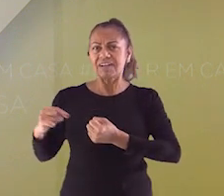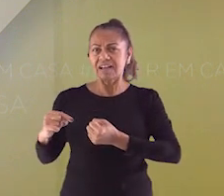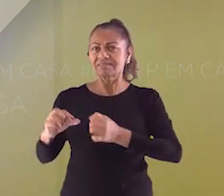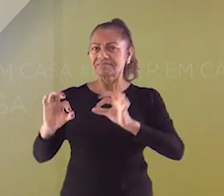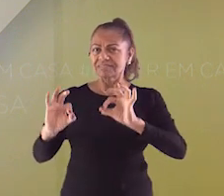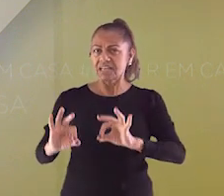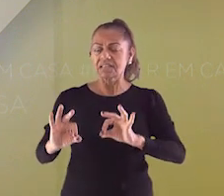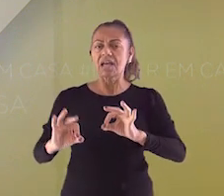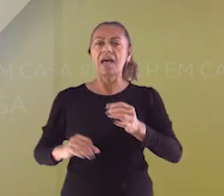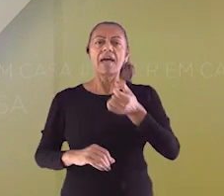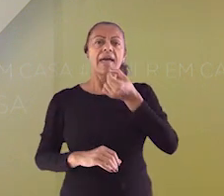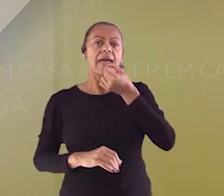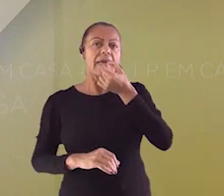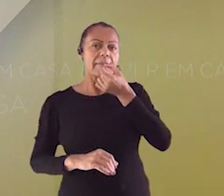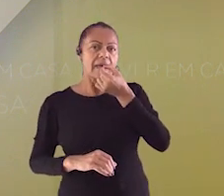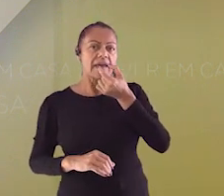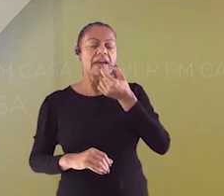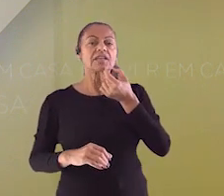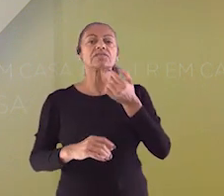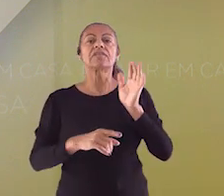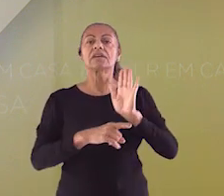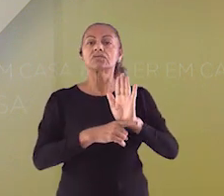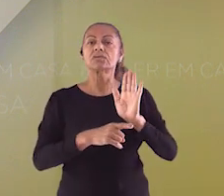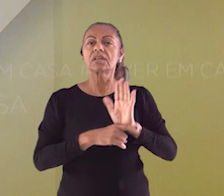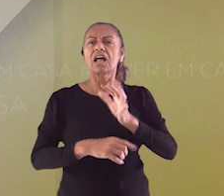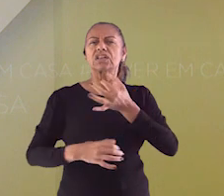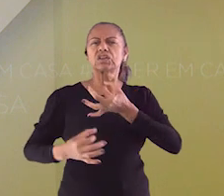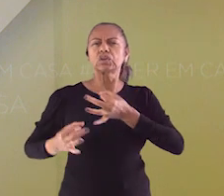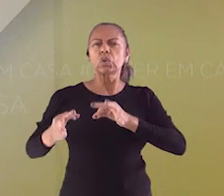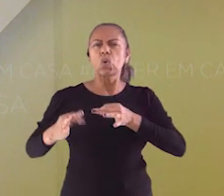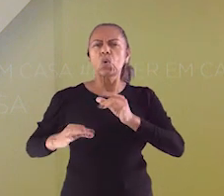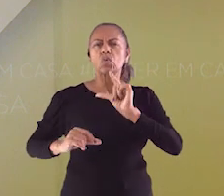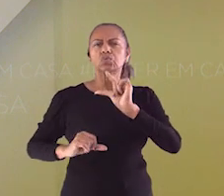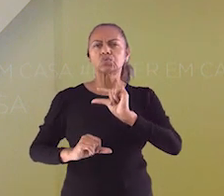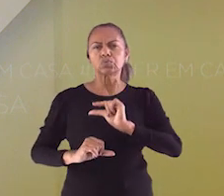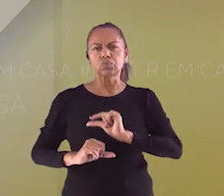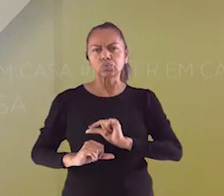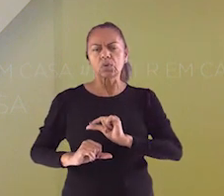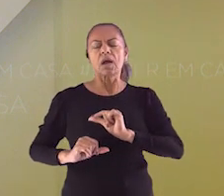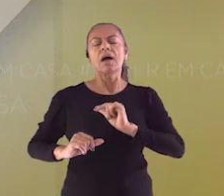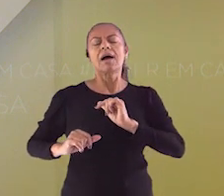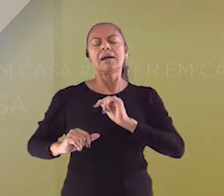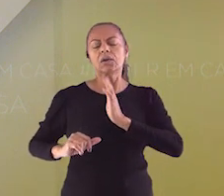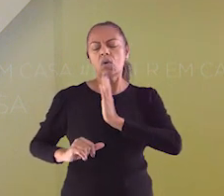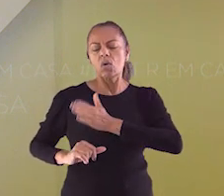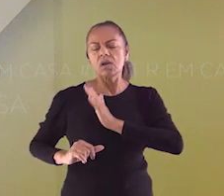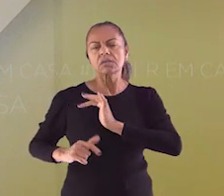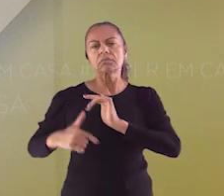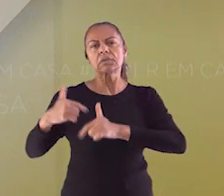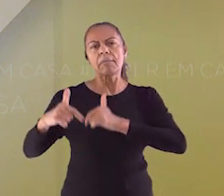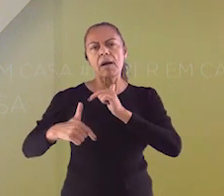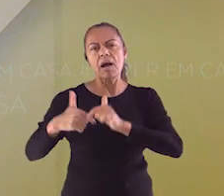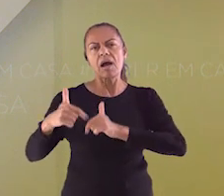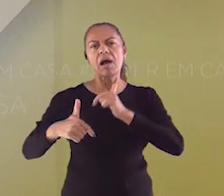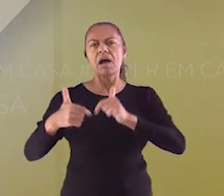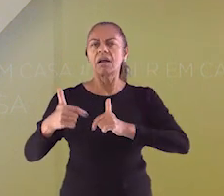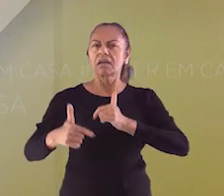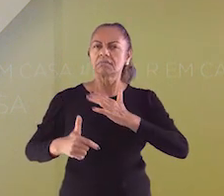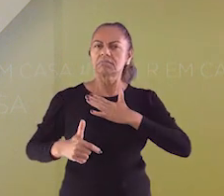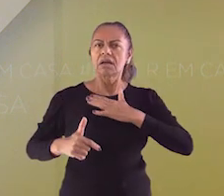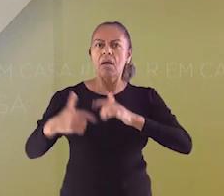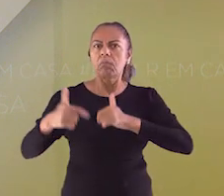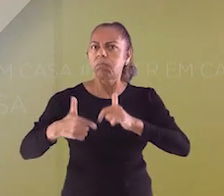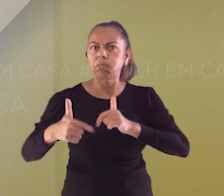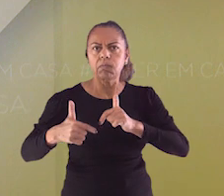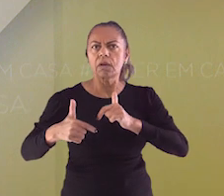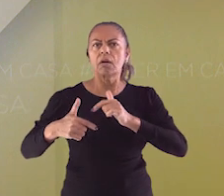infarto, é dado ao paciente um remédio. Esse remédio tem como função diminuir a dor e fazer com que o